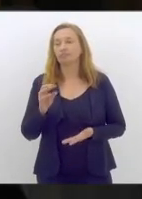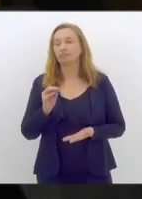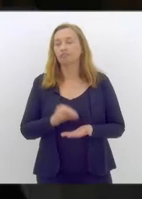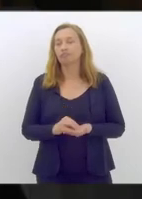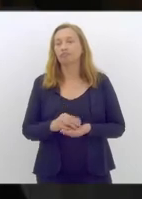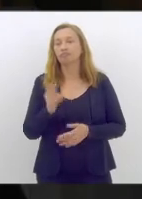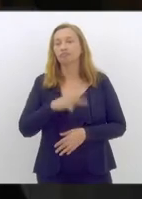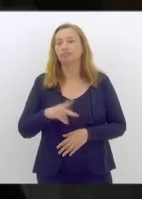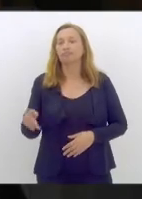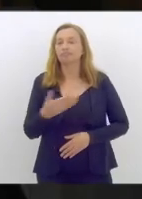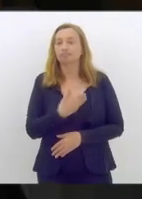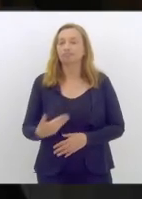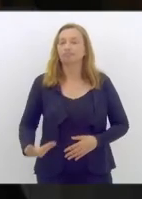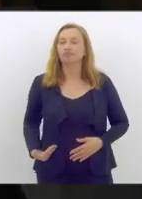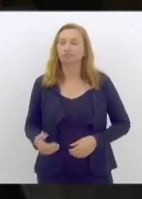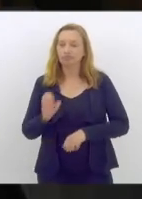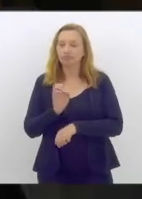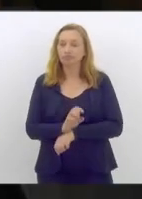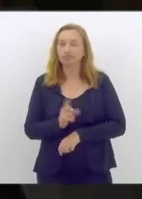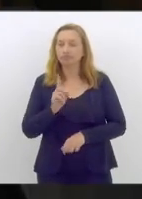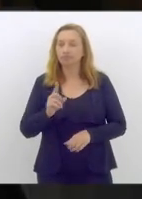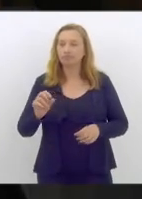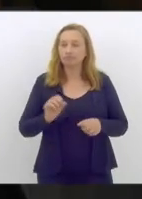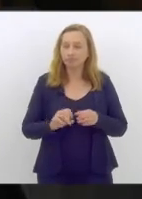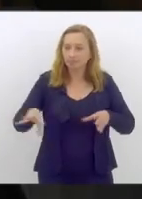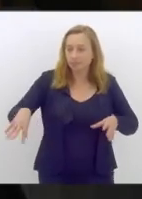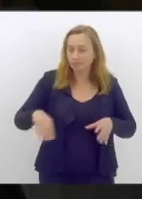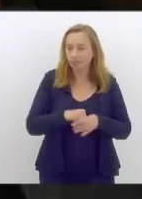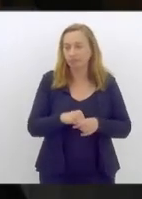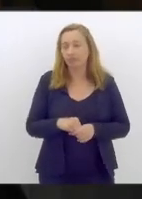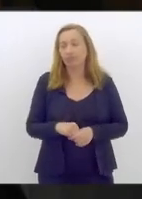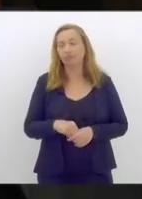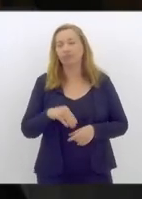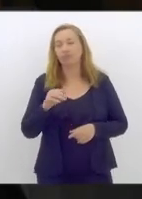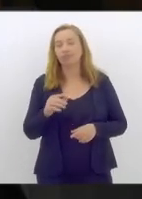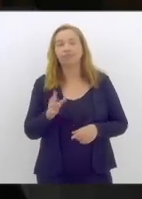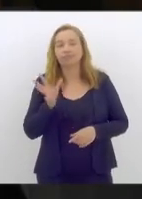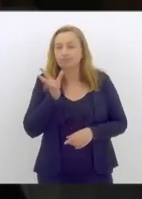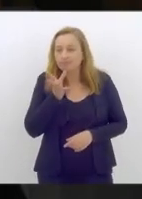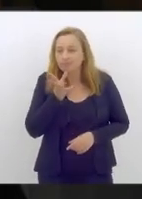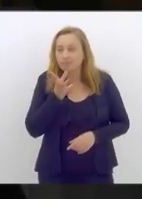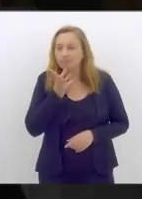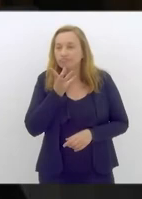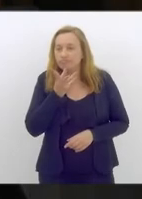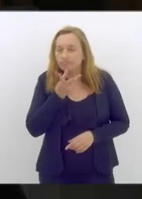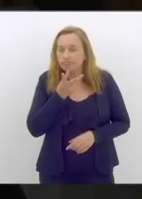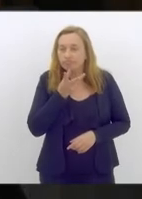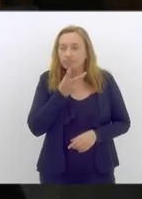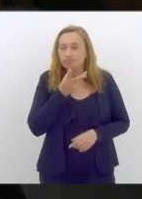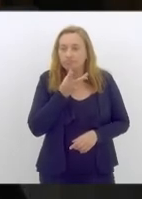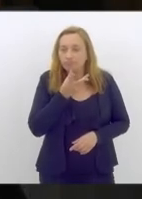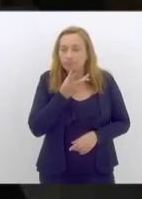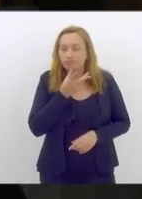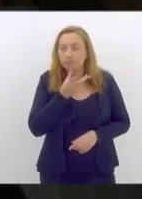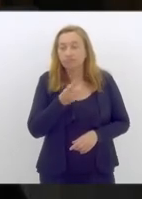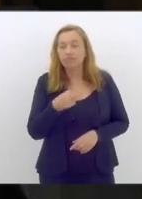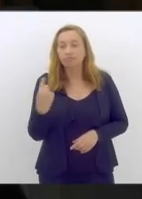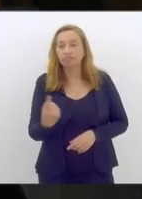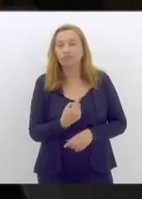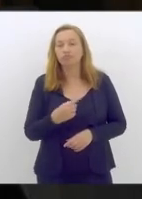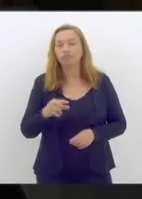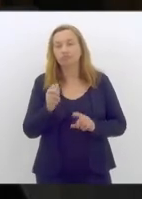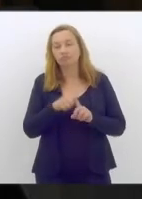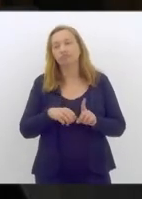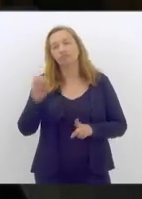o governo do estado se nega a fazer a migração fica enrolando fica empurrando com a barriga nós estamos em